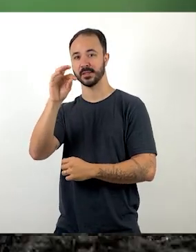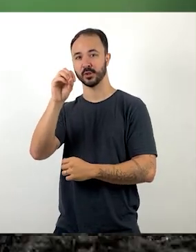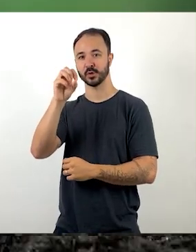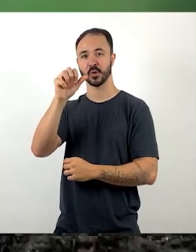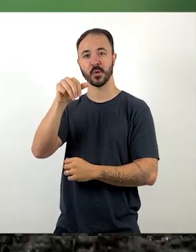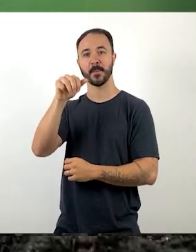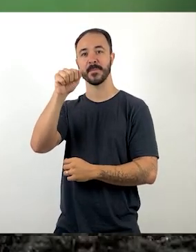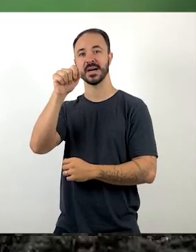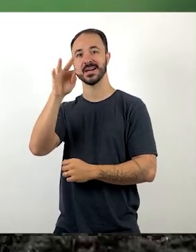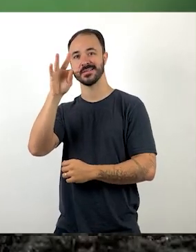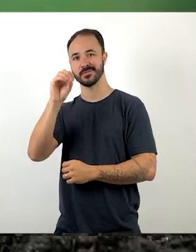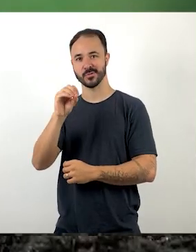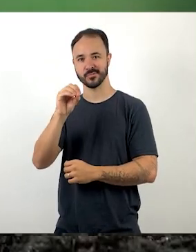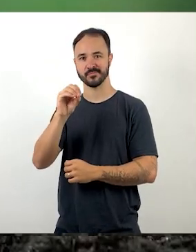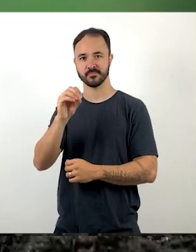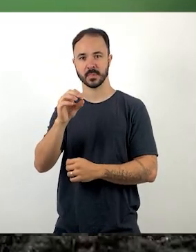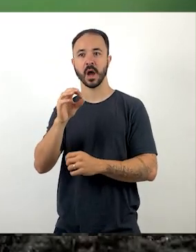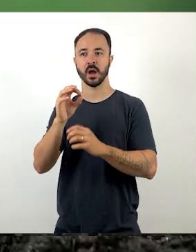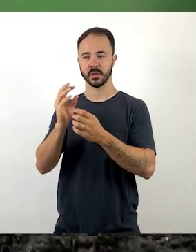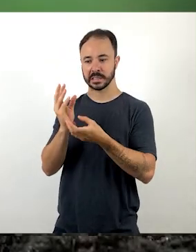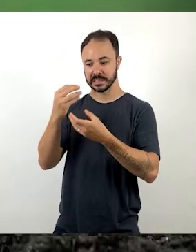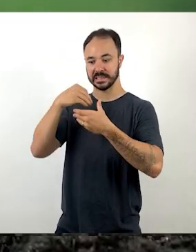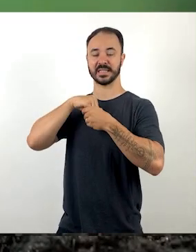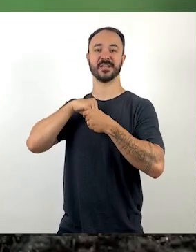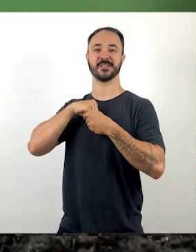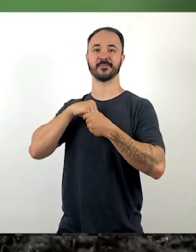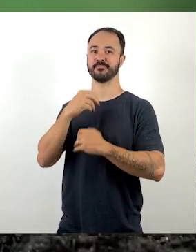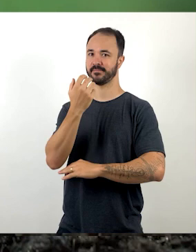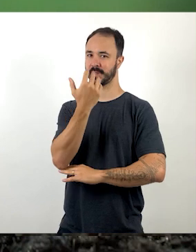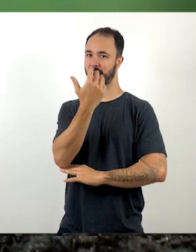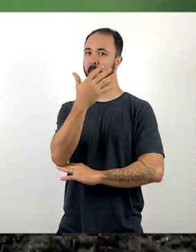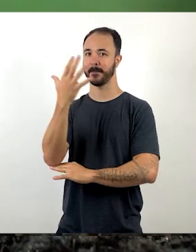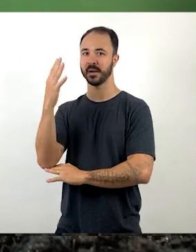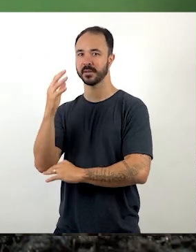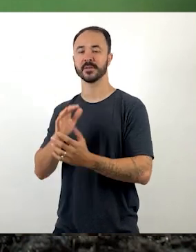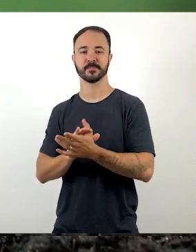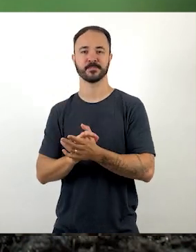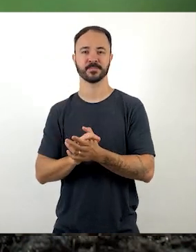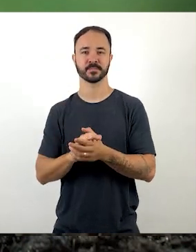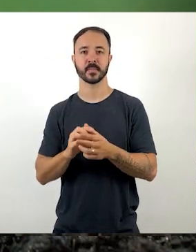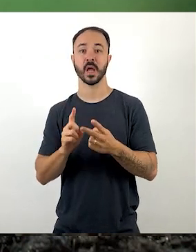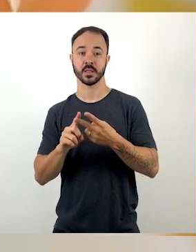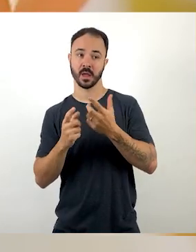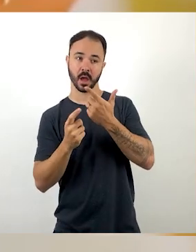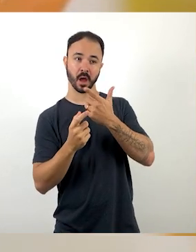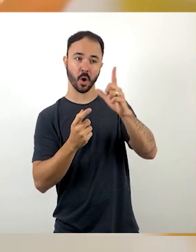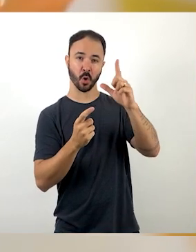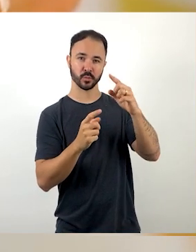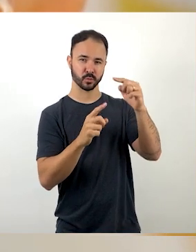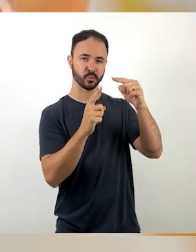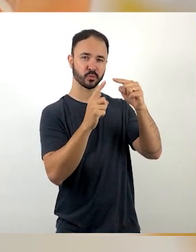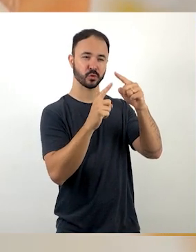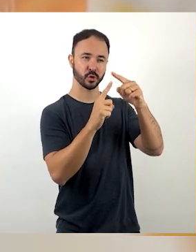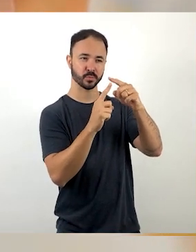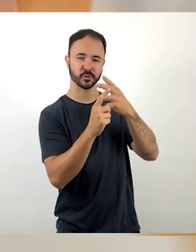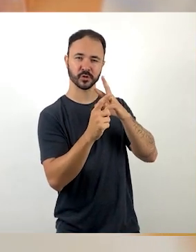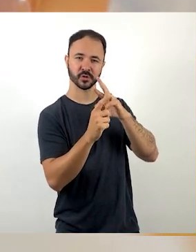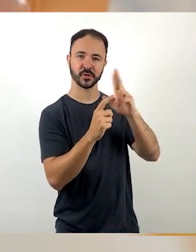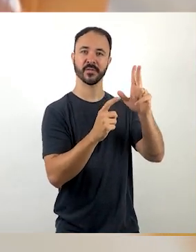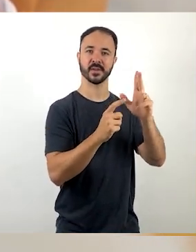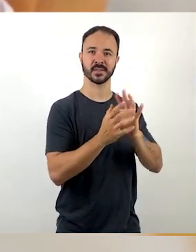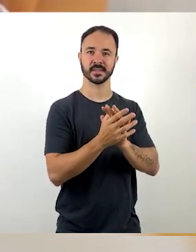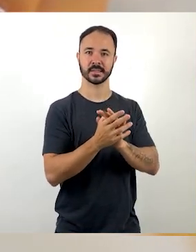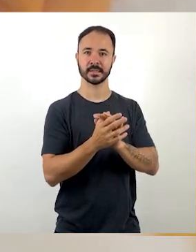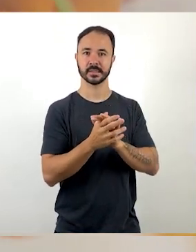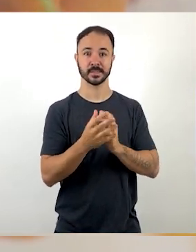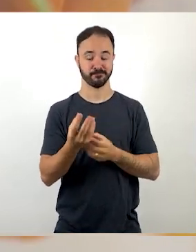no tecido epidérmico das folhas e caules das plantas. Já as lenticelas estão localizadas nas áreas inertes do